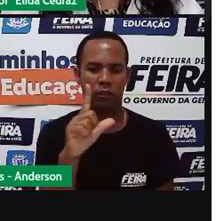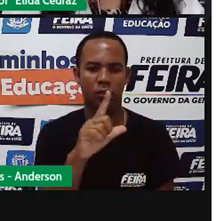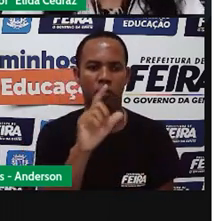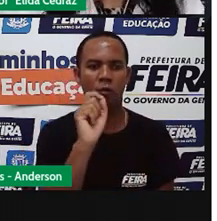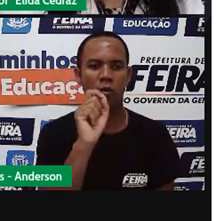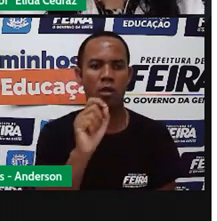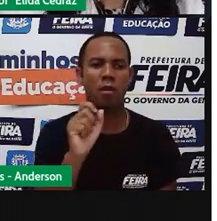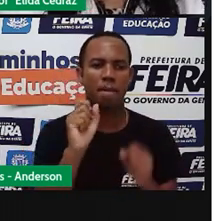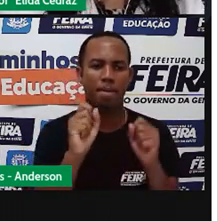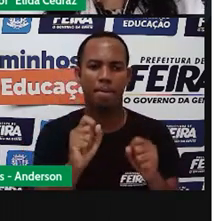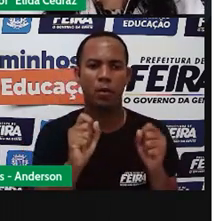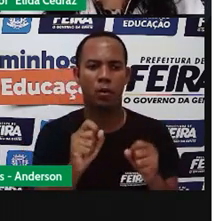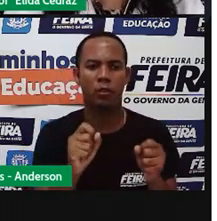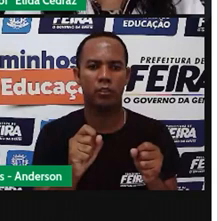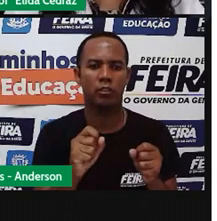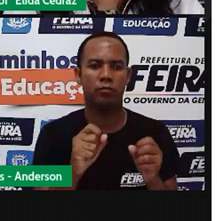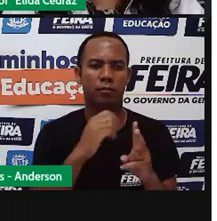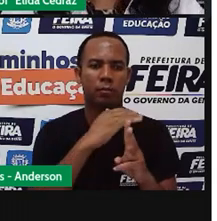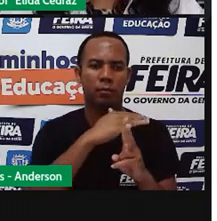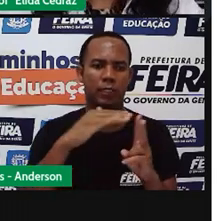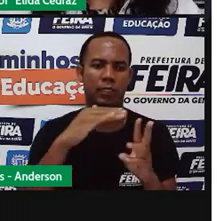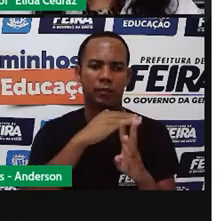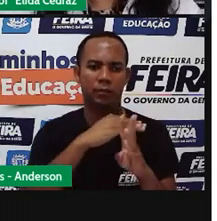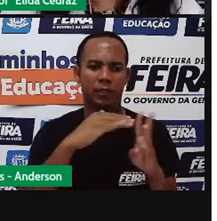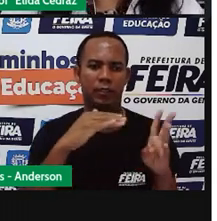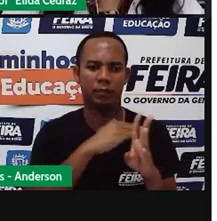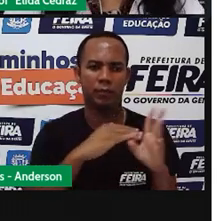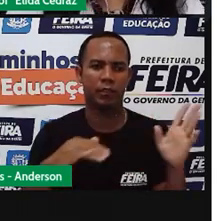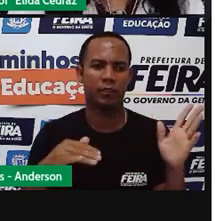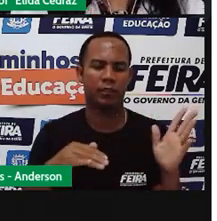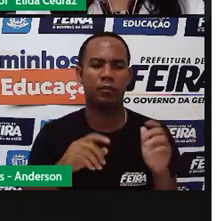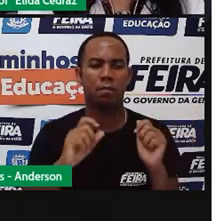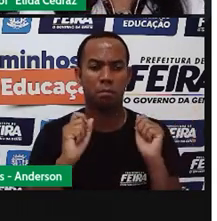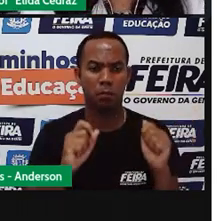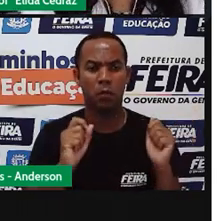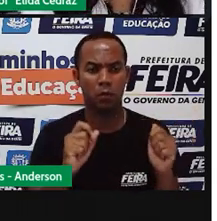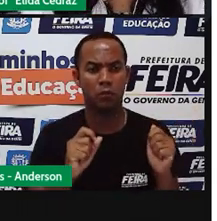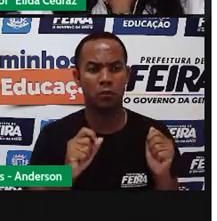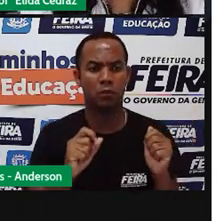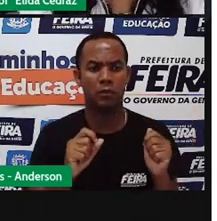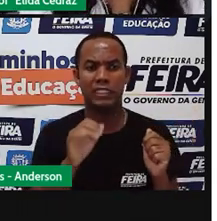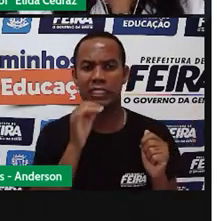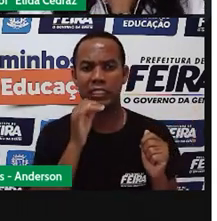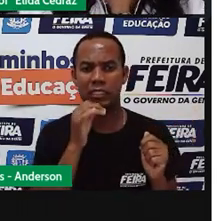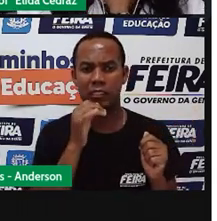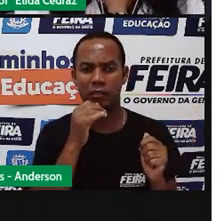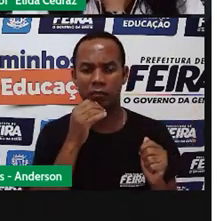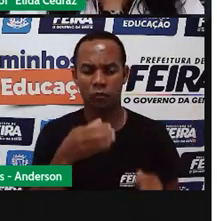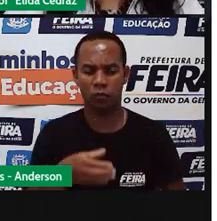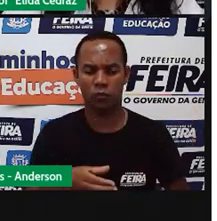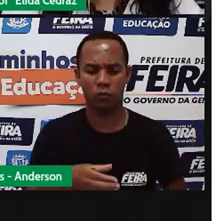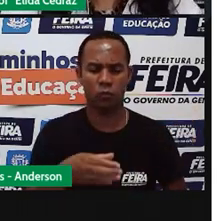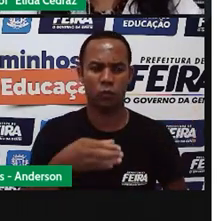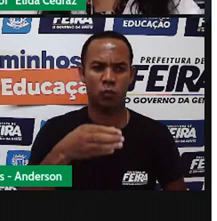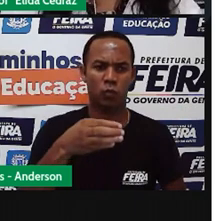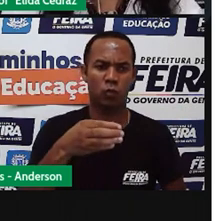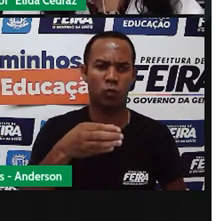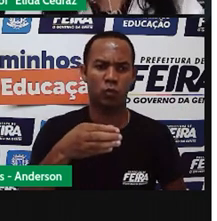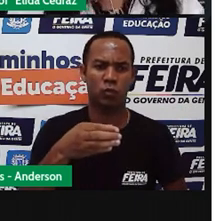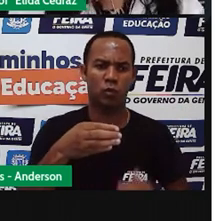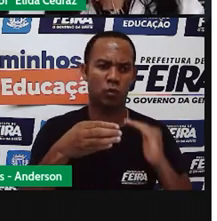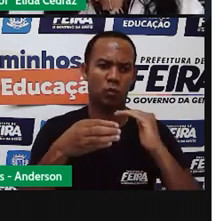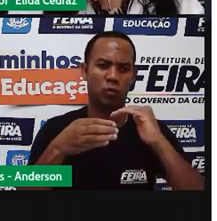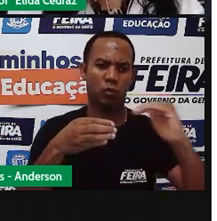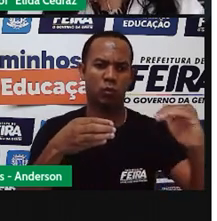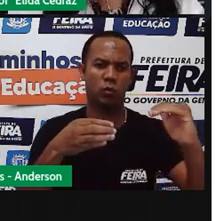ser repartido. Eu posso pegar a minha jarra de 1 litro e